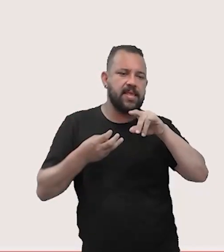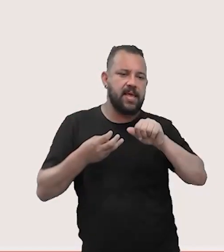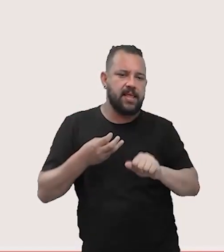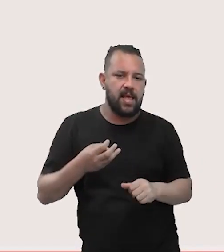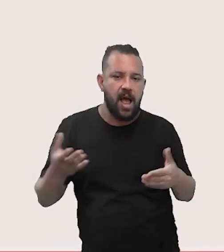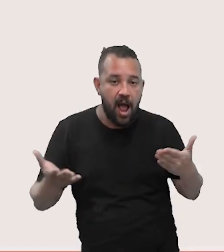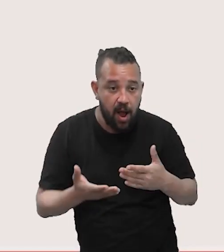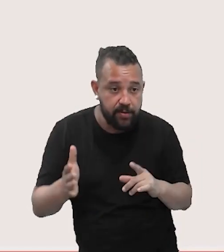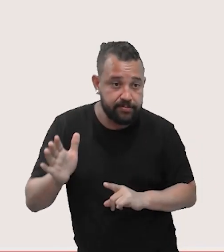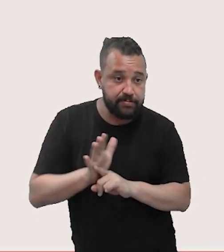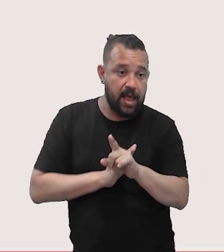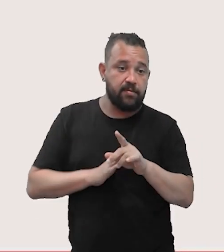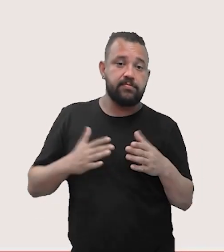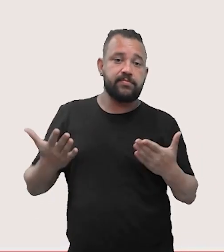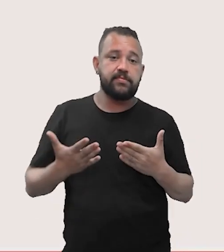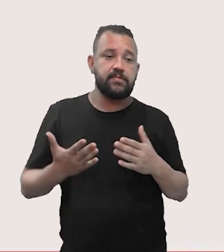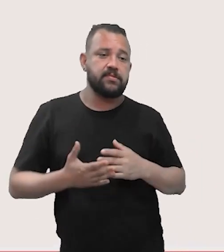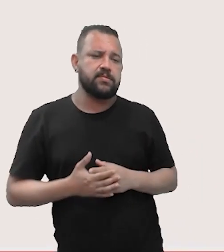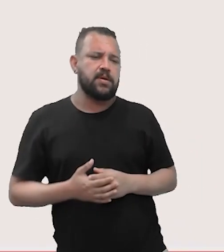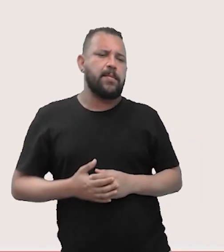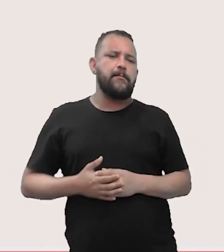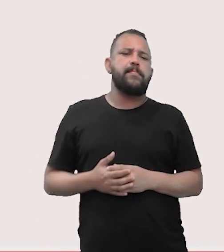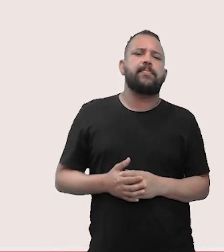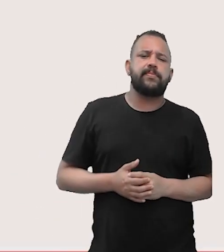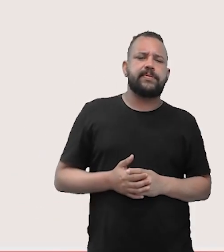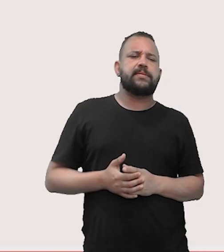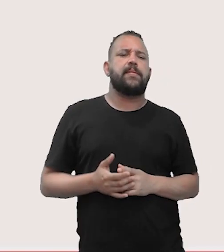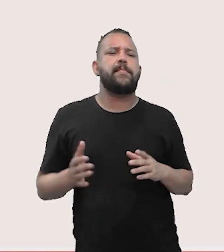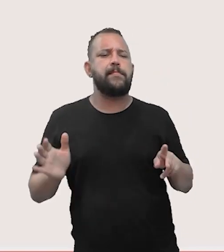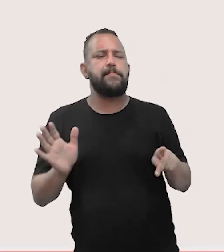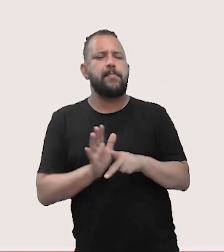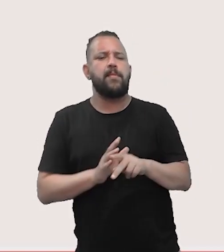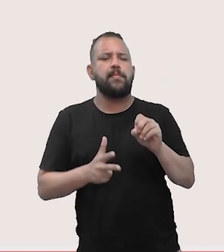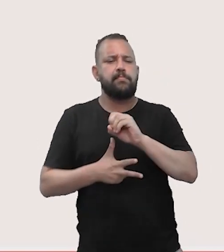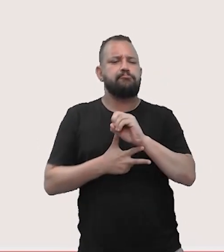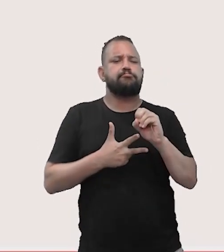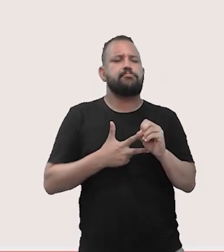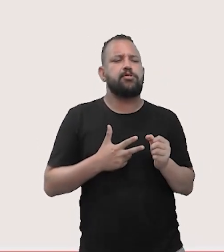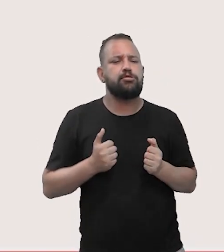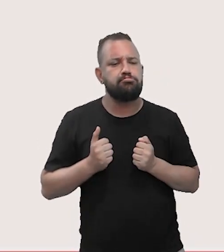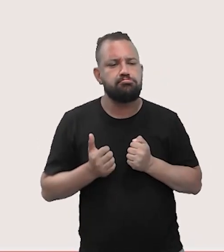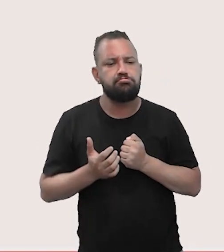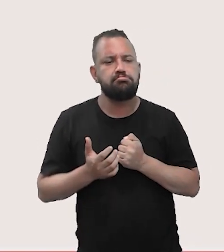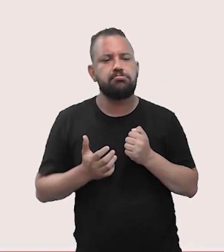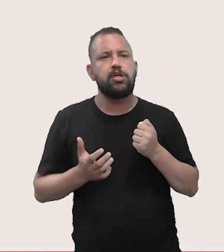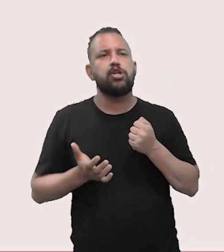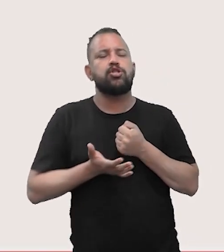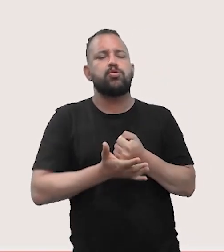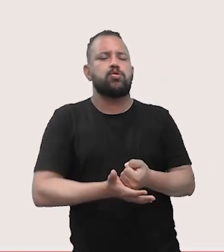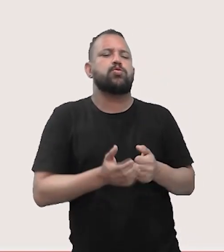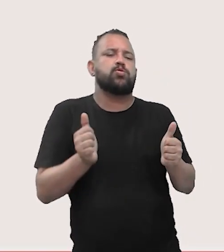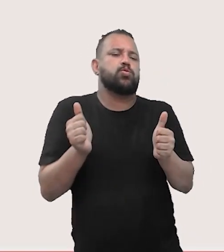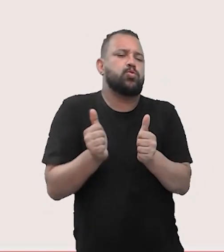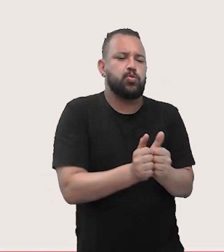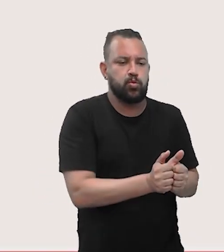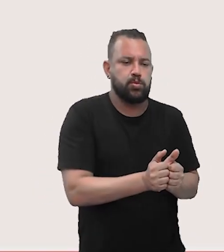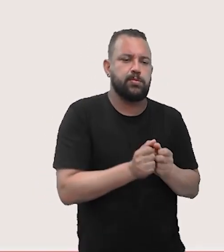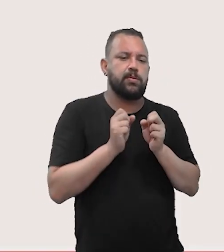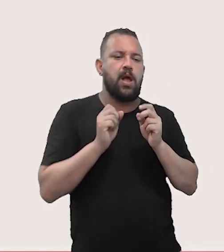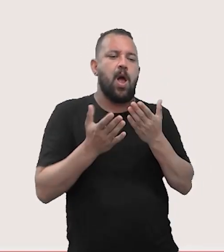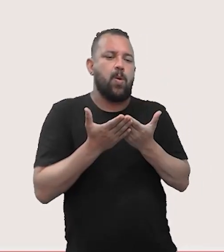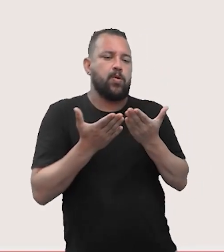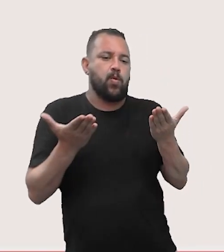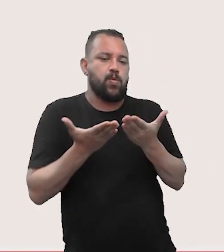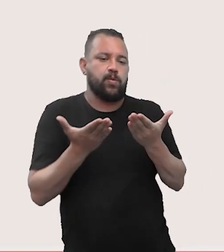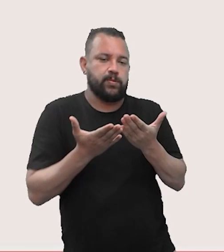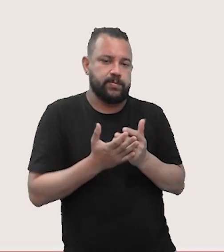tenho, acho que algumas questões de Enem para a gente pensar aqui com você, estudante, na aula de hoje. Observe